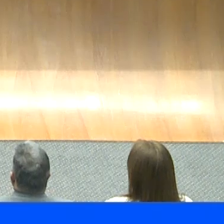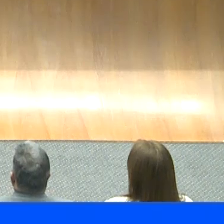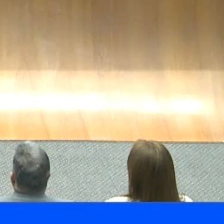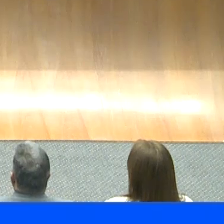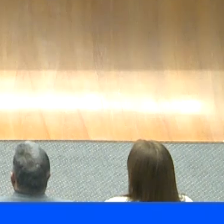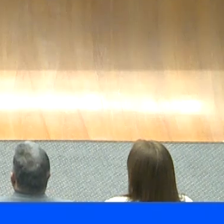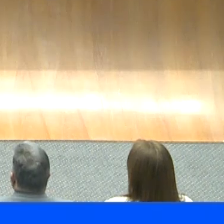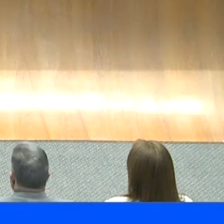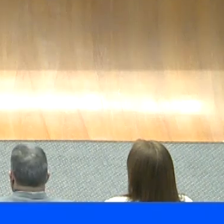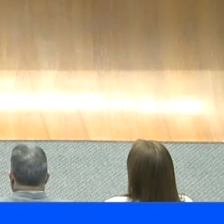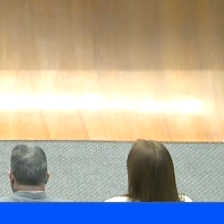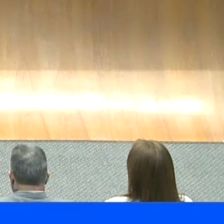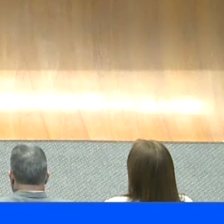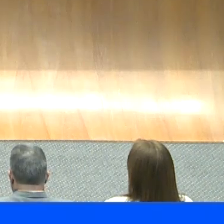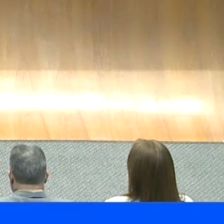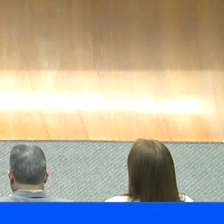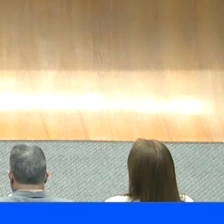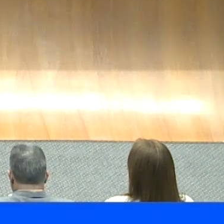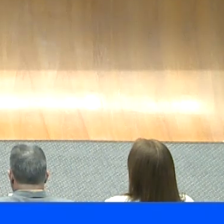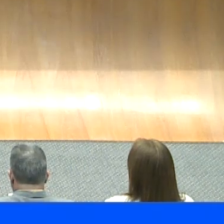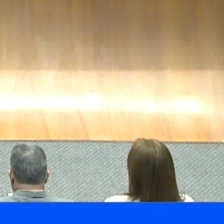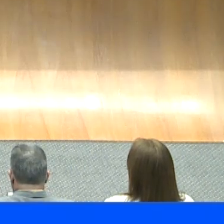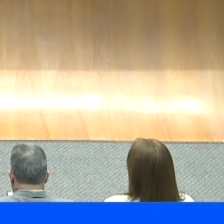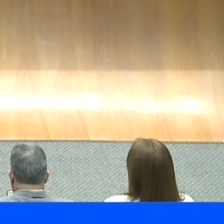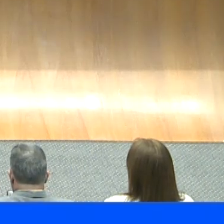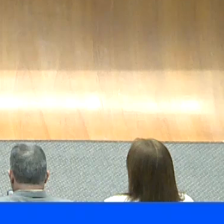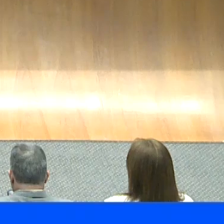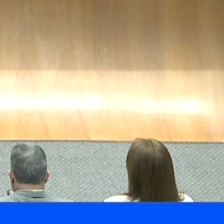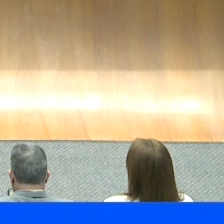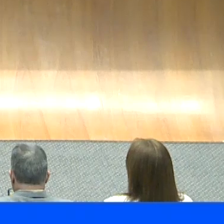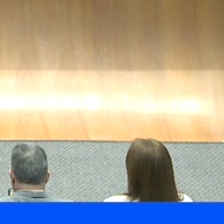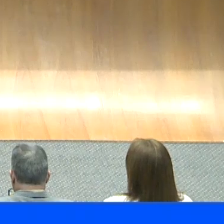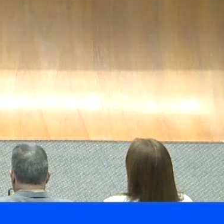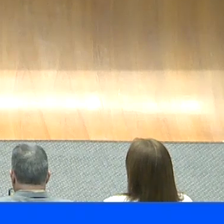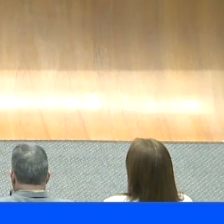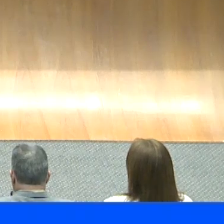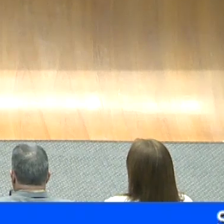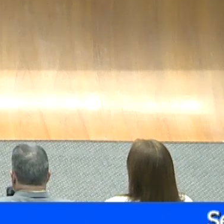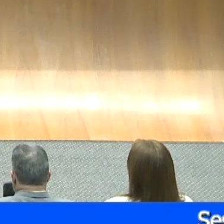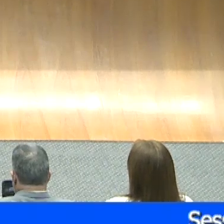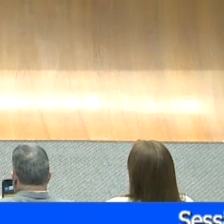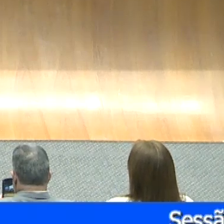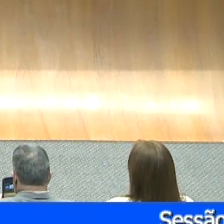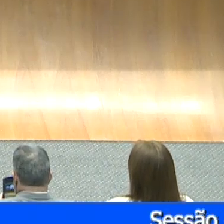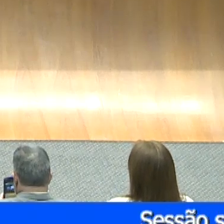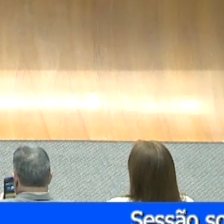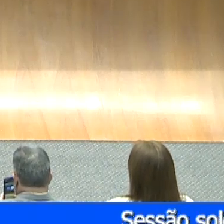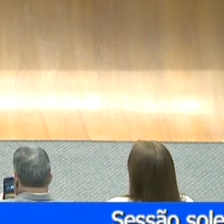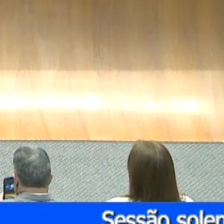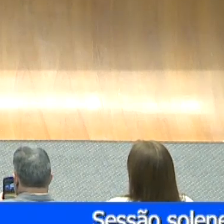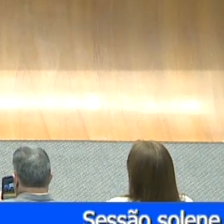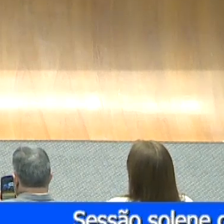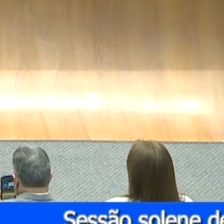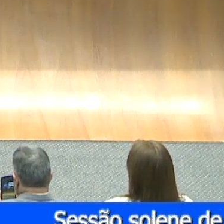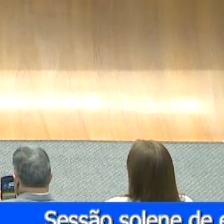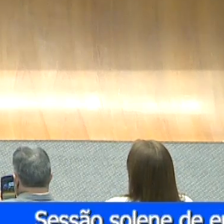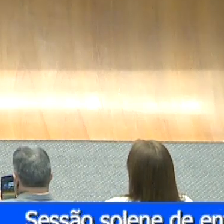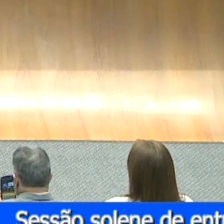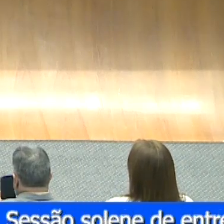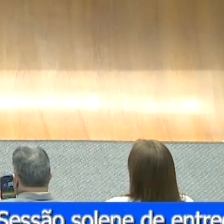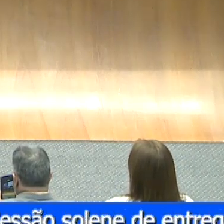Maranhão, Maranhão, berço de heróis. Por divisa tens a